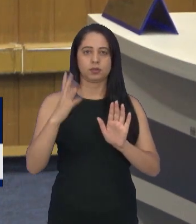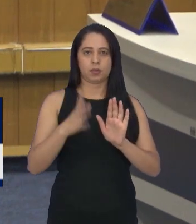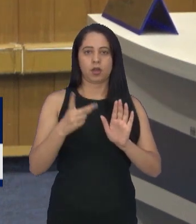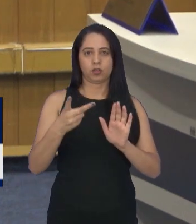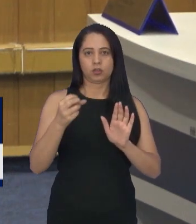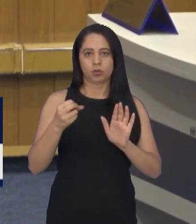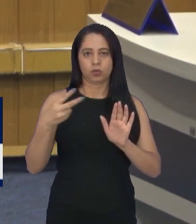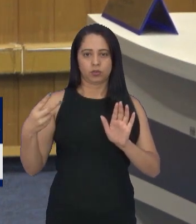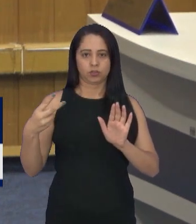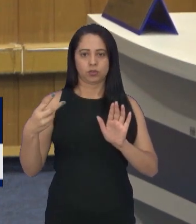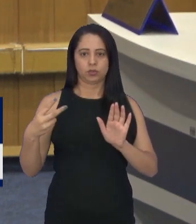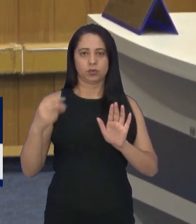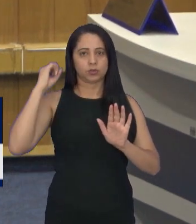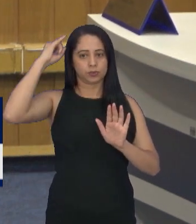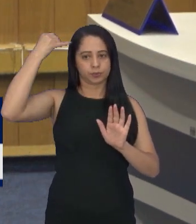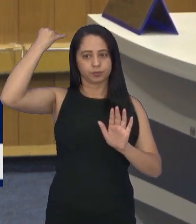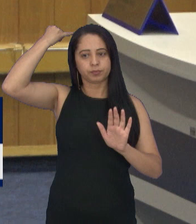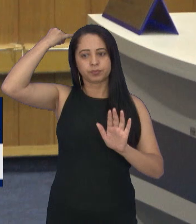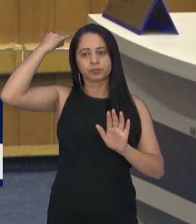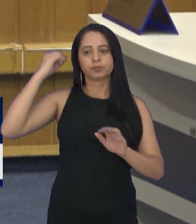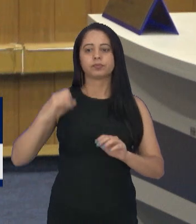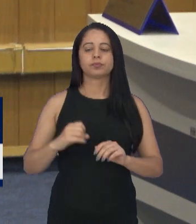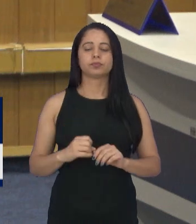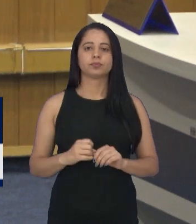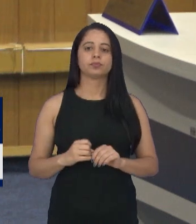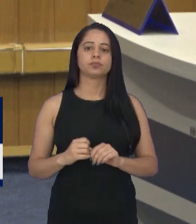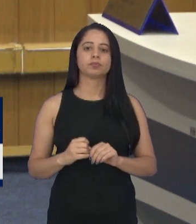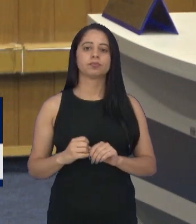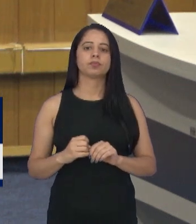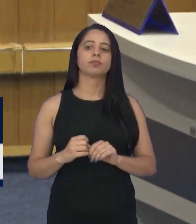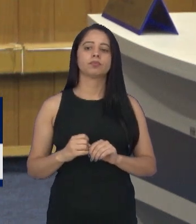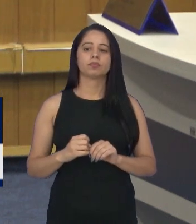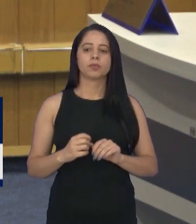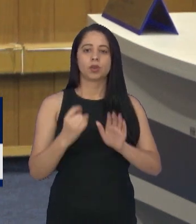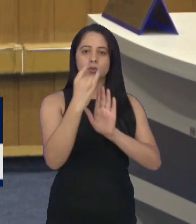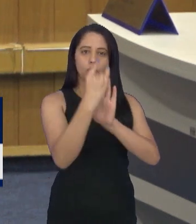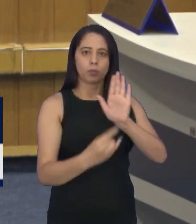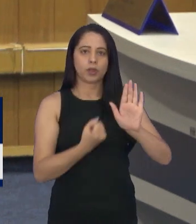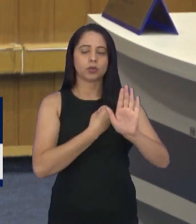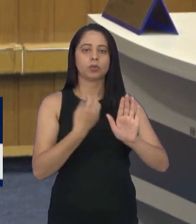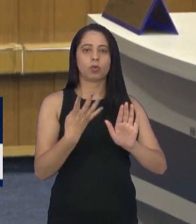1593/2022, Dr. Zé Cláudio e outros. Processo número